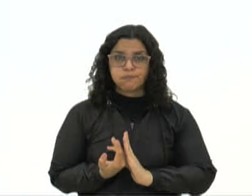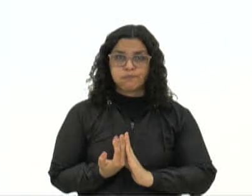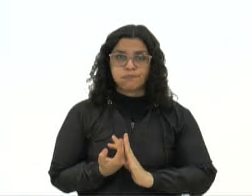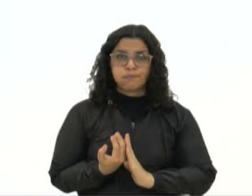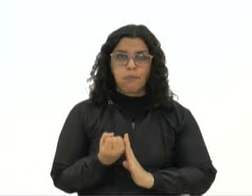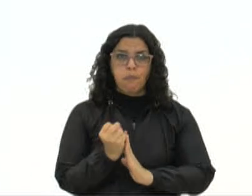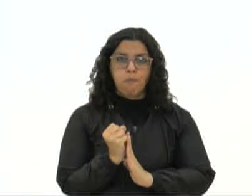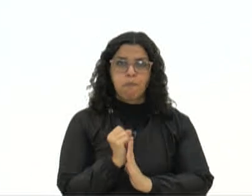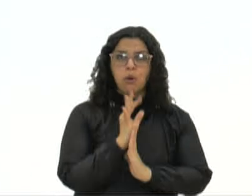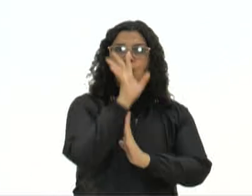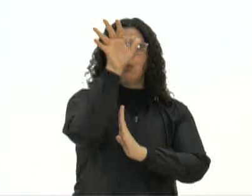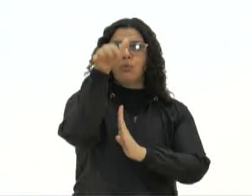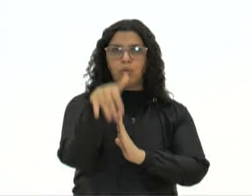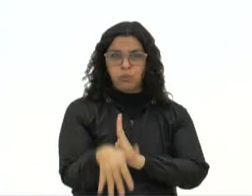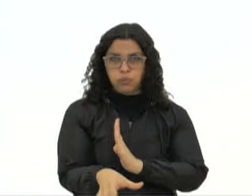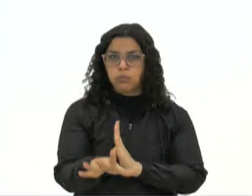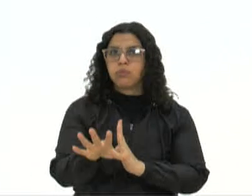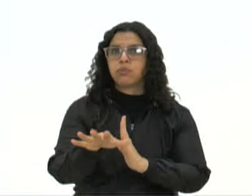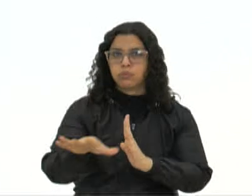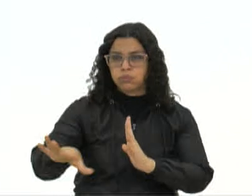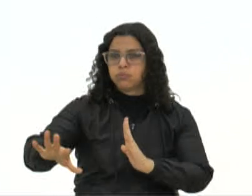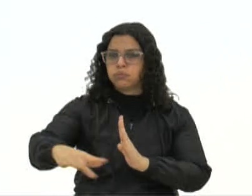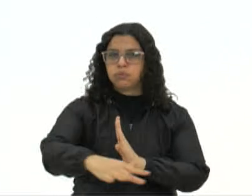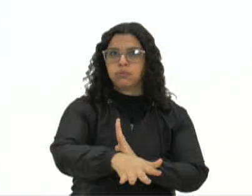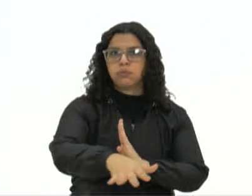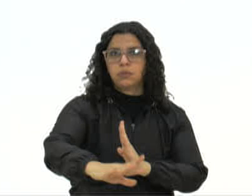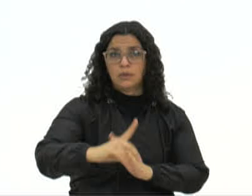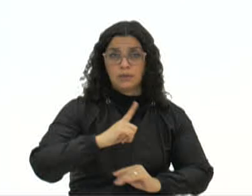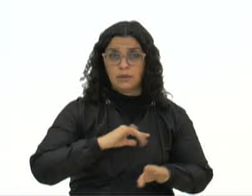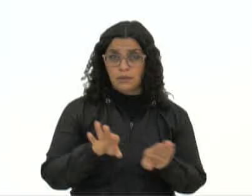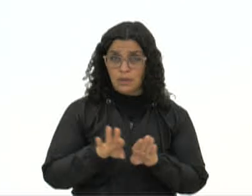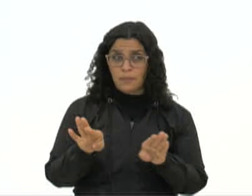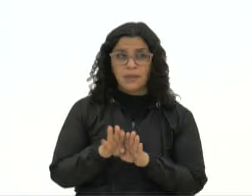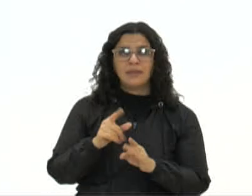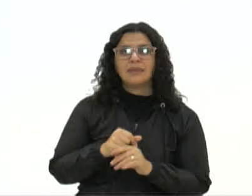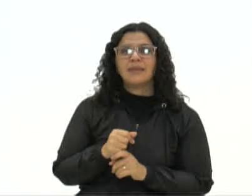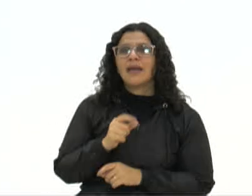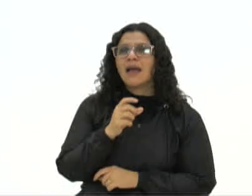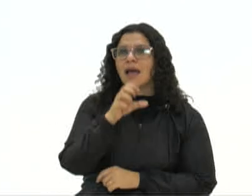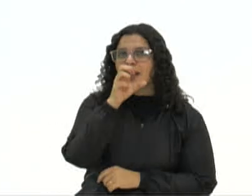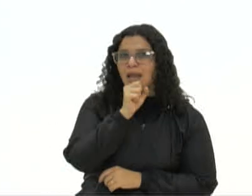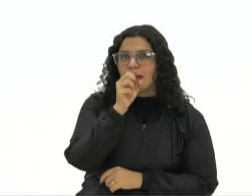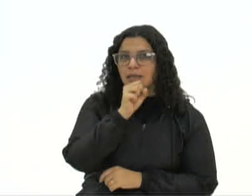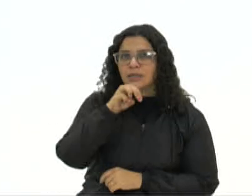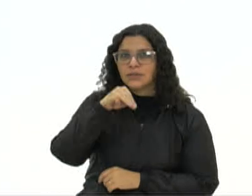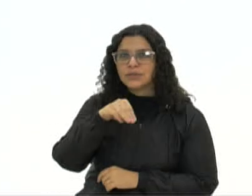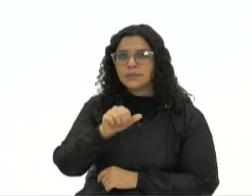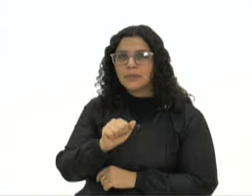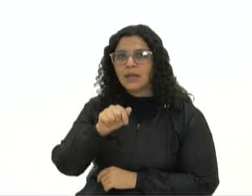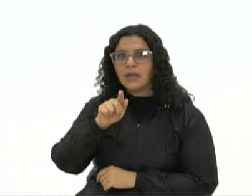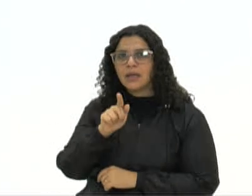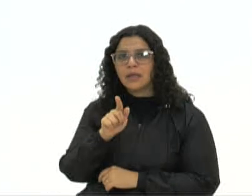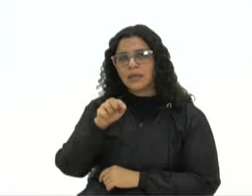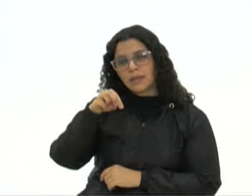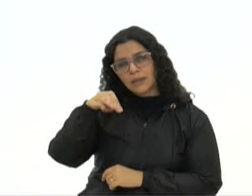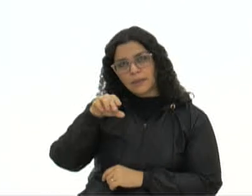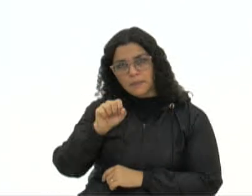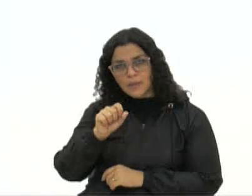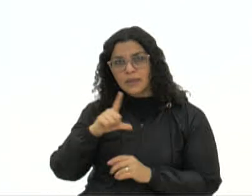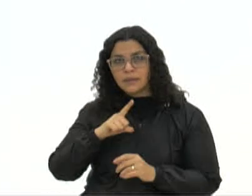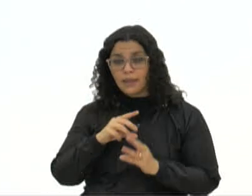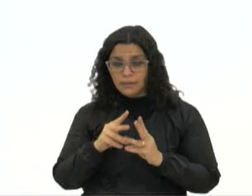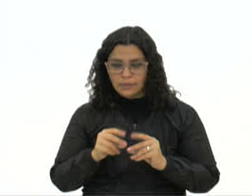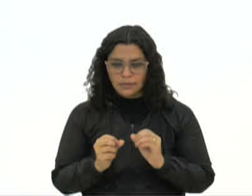desses movimentos, lembra, de convecção do interior da Terra. O magma extravasa quando encontra uma fissura, um espaço